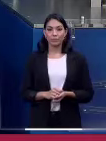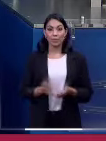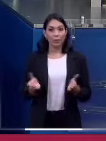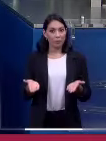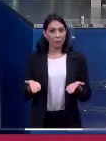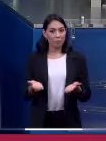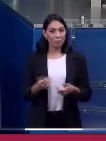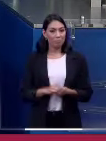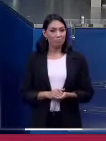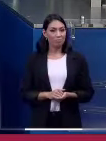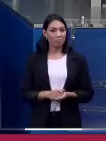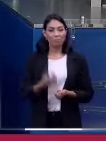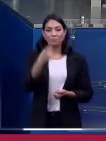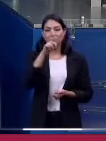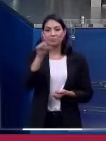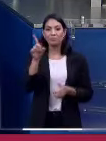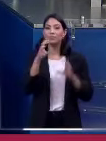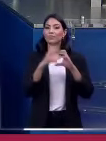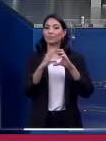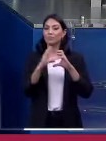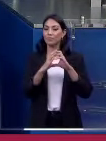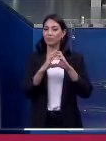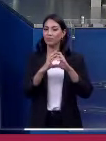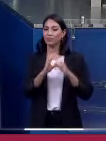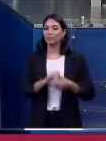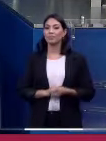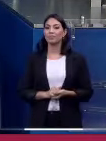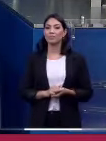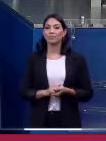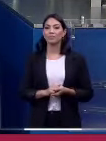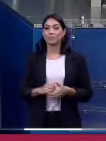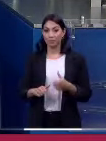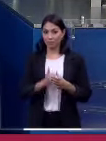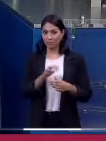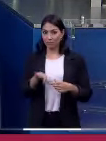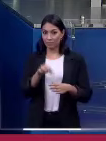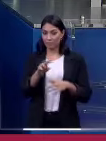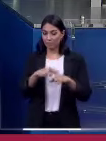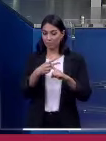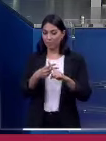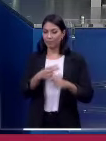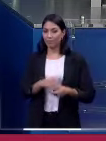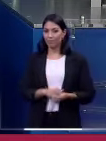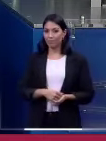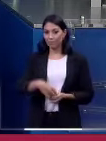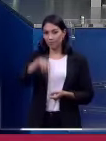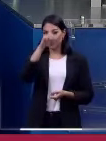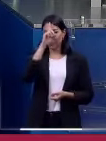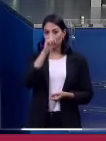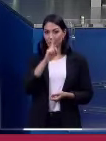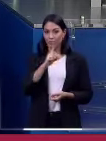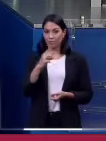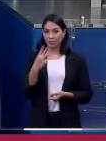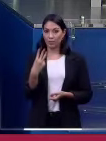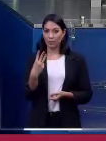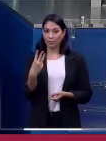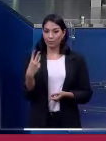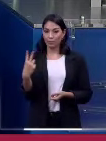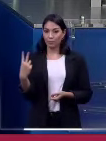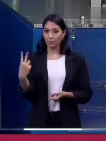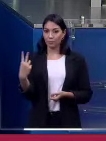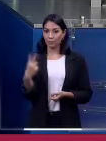agora, é agora. O sexto e último número do primeiro sorteio da dupla Sena, amarela número